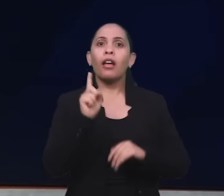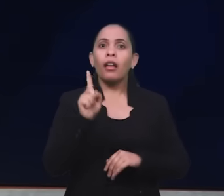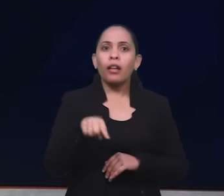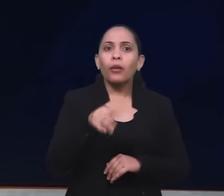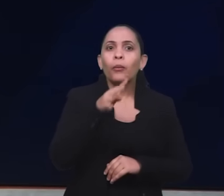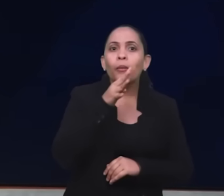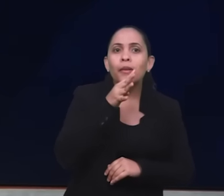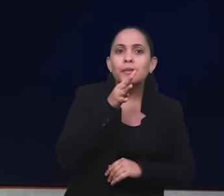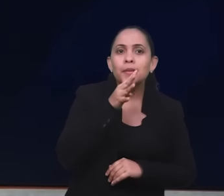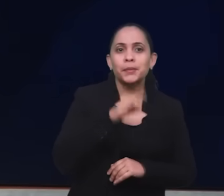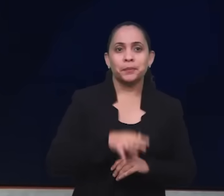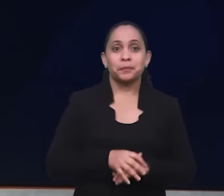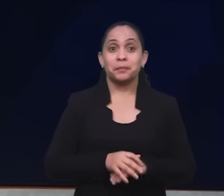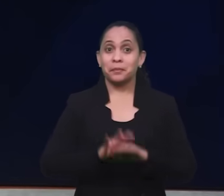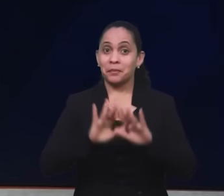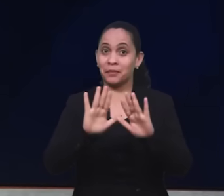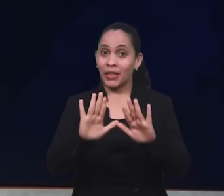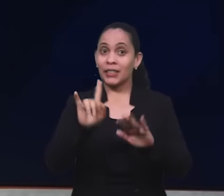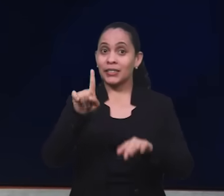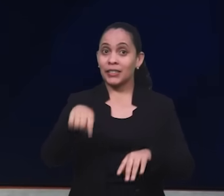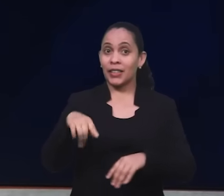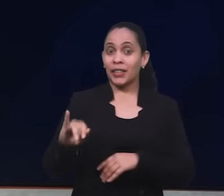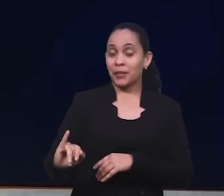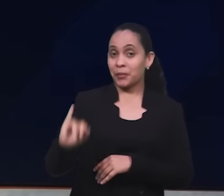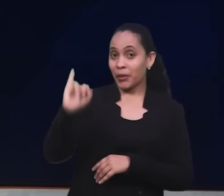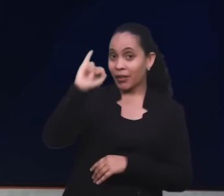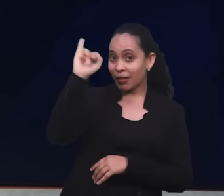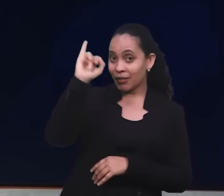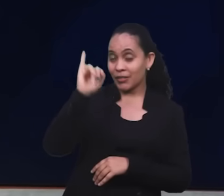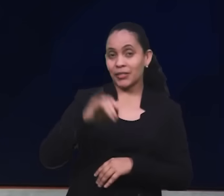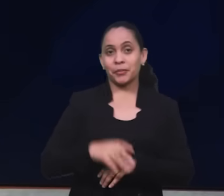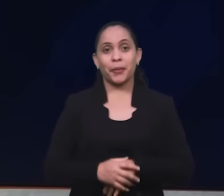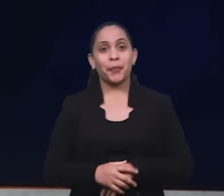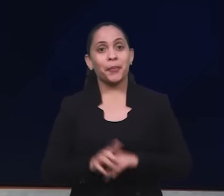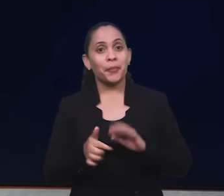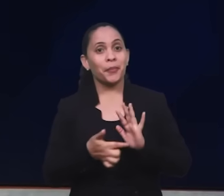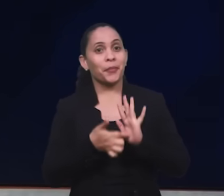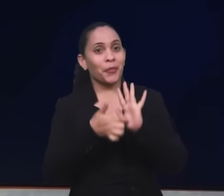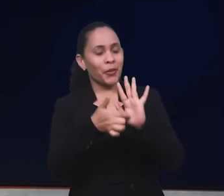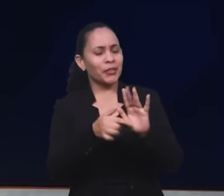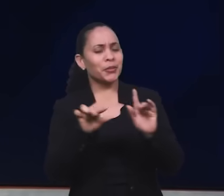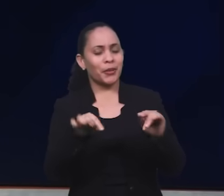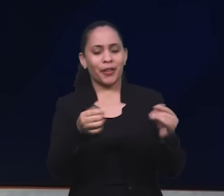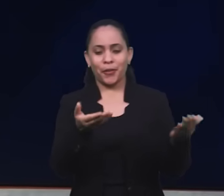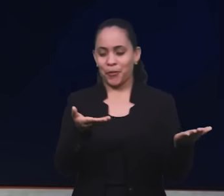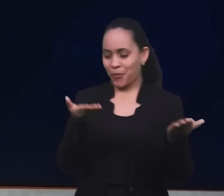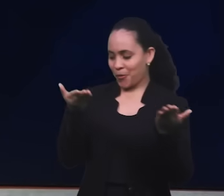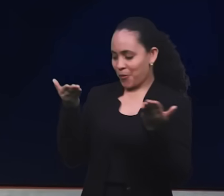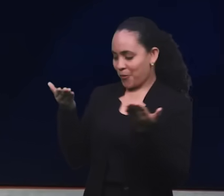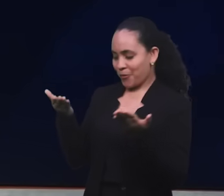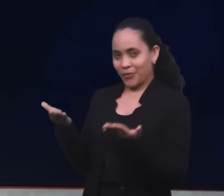conhecido, mas ele é importantíssimo. Por quê? Porque ele fala de um convite